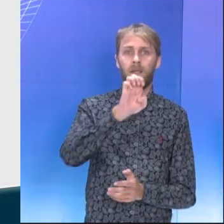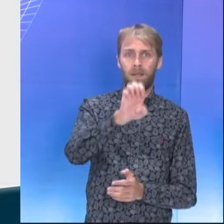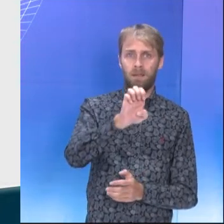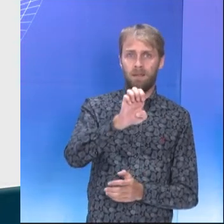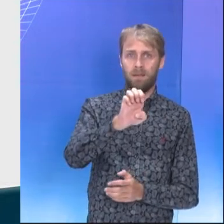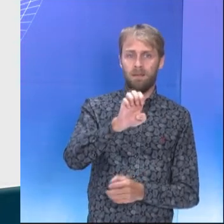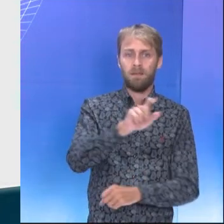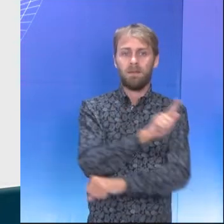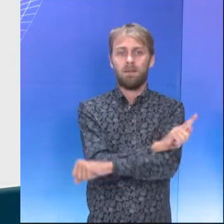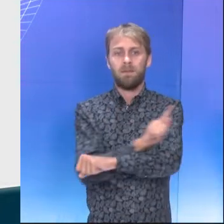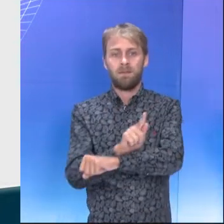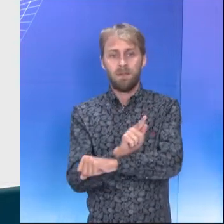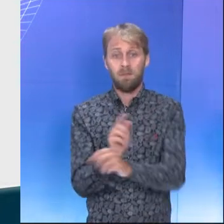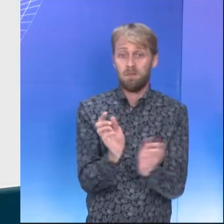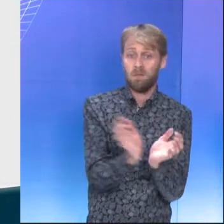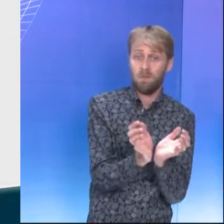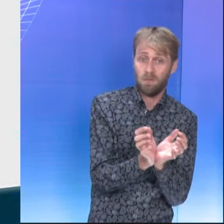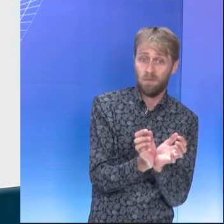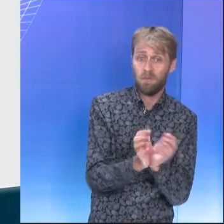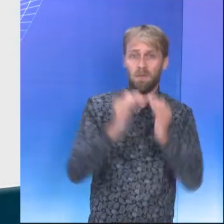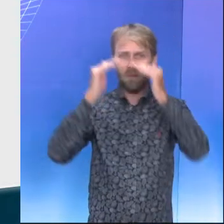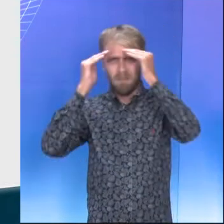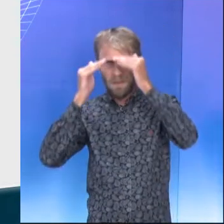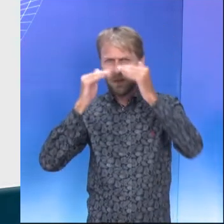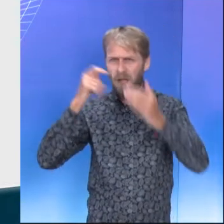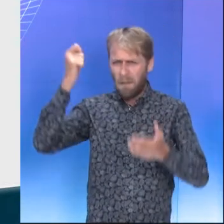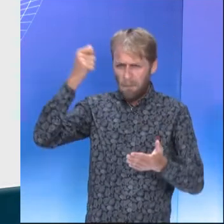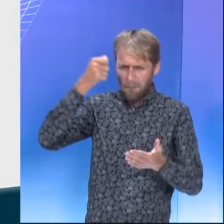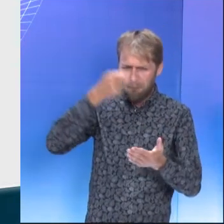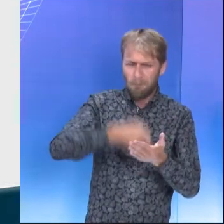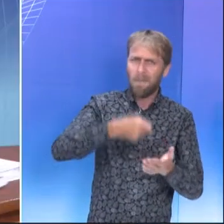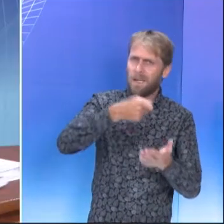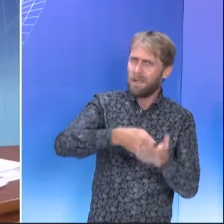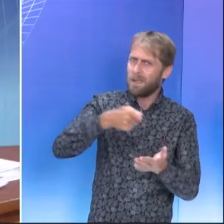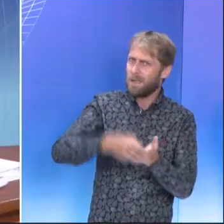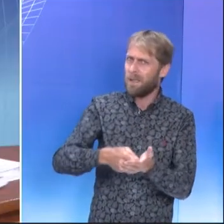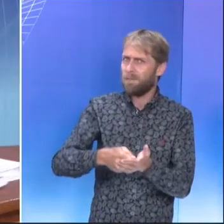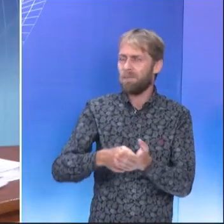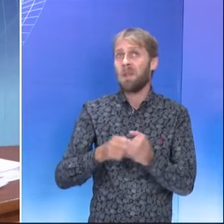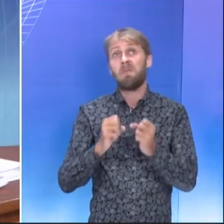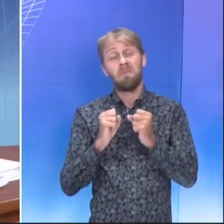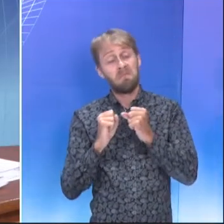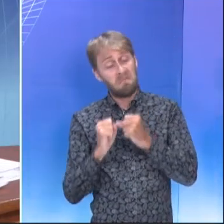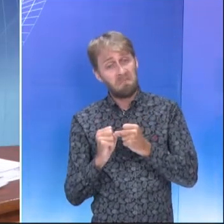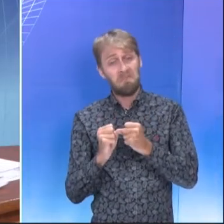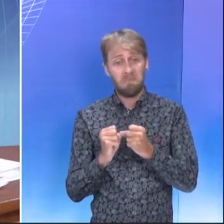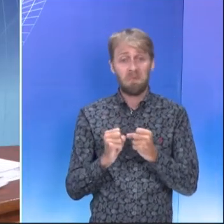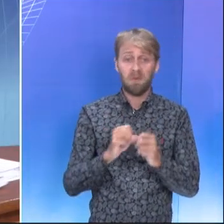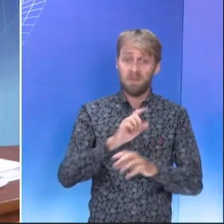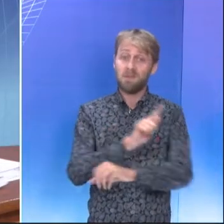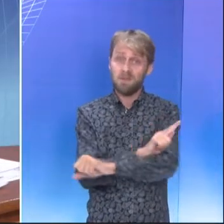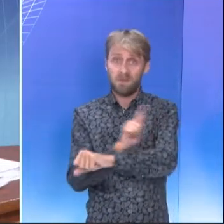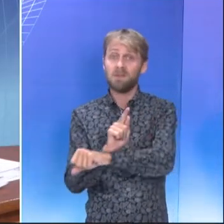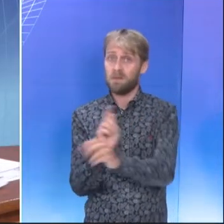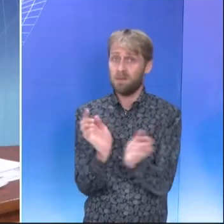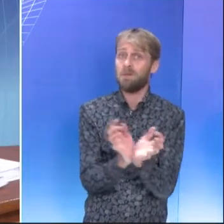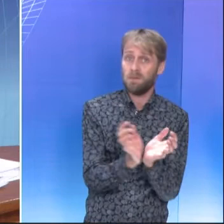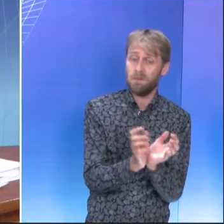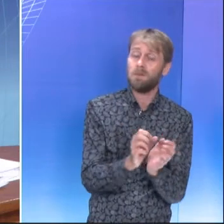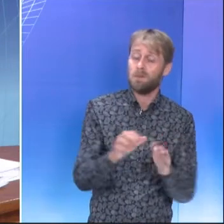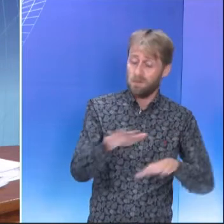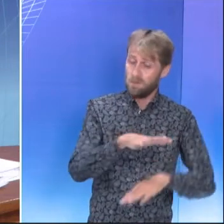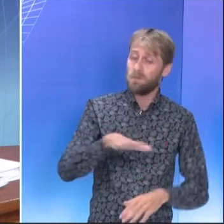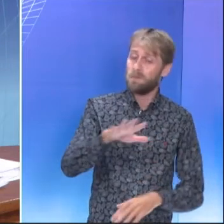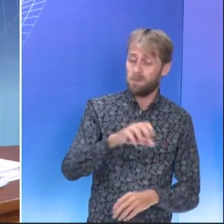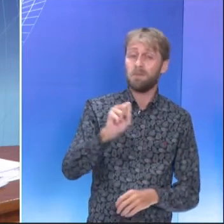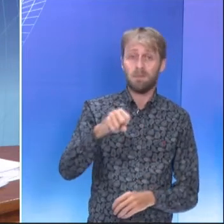alternativa E, ela fala de uma gestão coletiva e obrigações tributárias. Até pode ser uma gestão coletiva, porque ela tem intervenção consensual